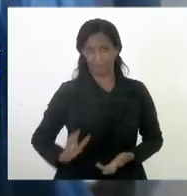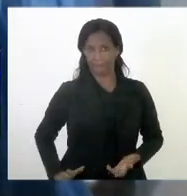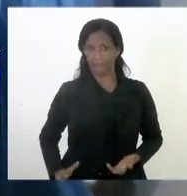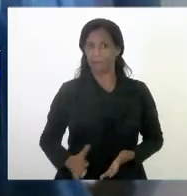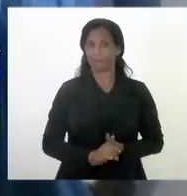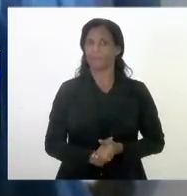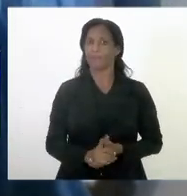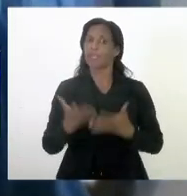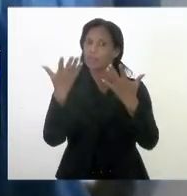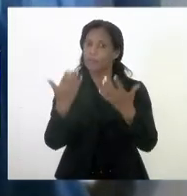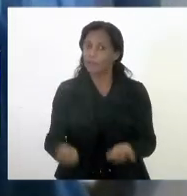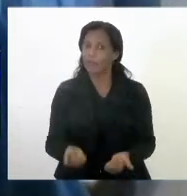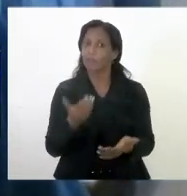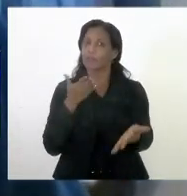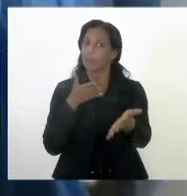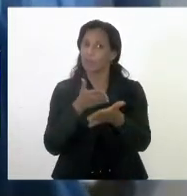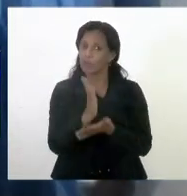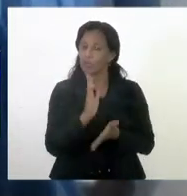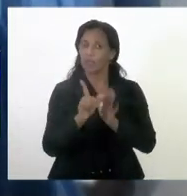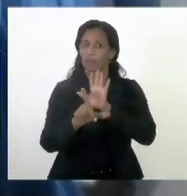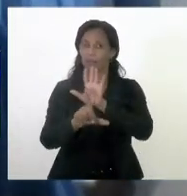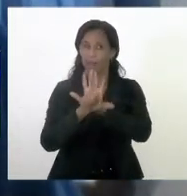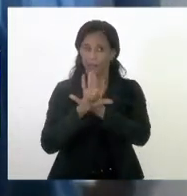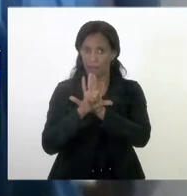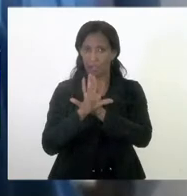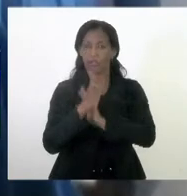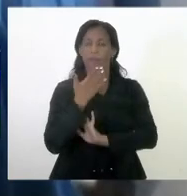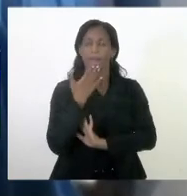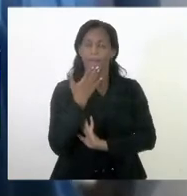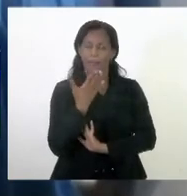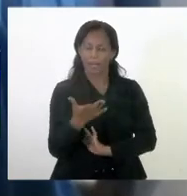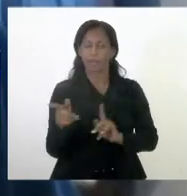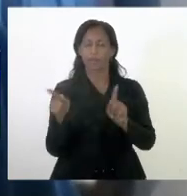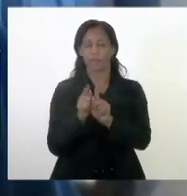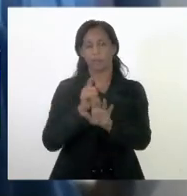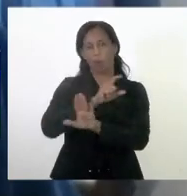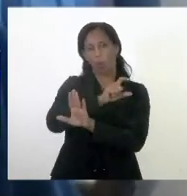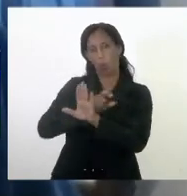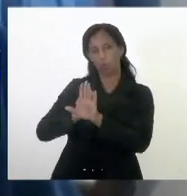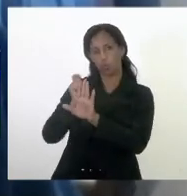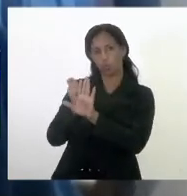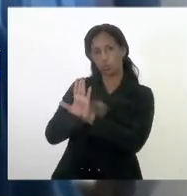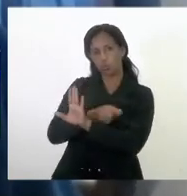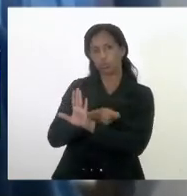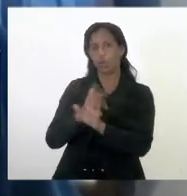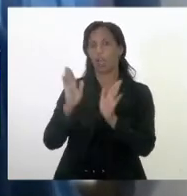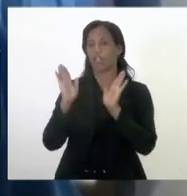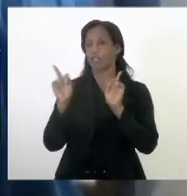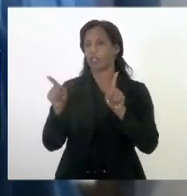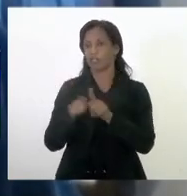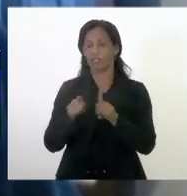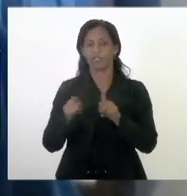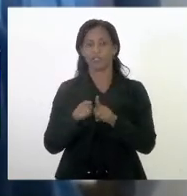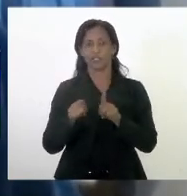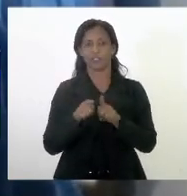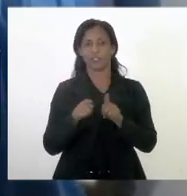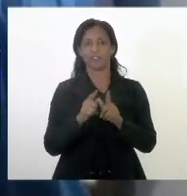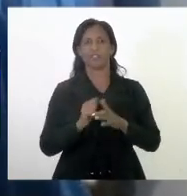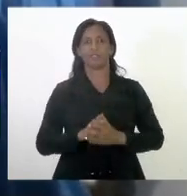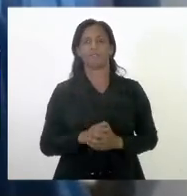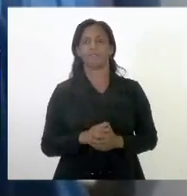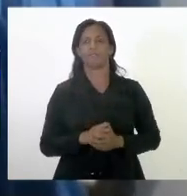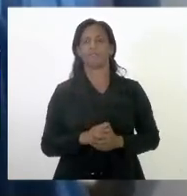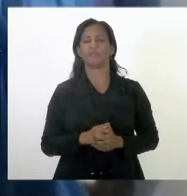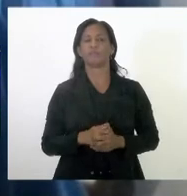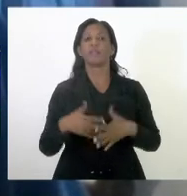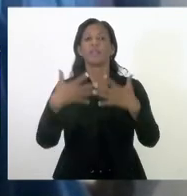vamos aprovar o projeto, a lei, já também peço a coautoria, como todos os meus colegas, vamos fazer o cúmplice dela